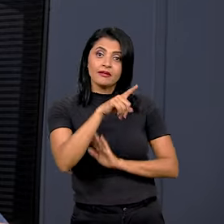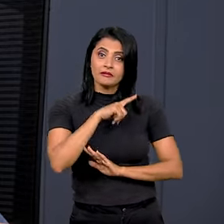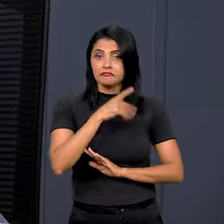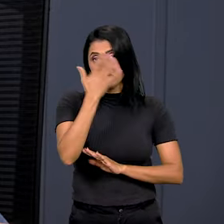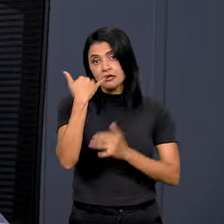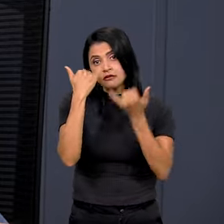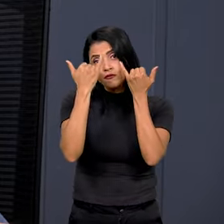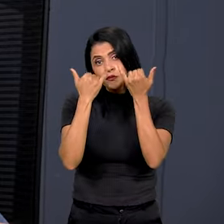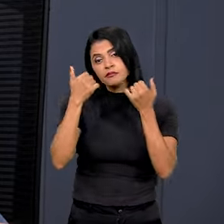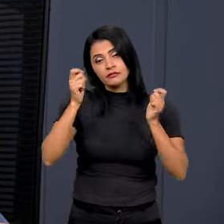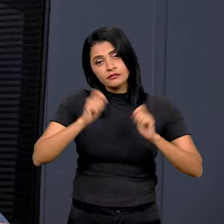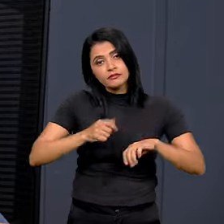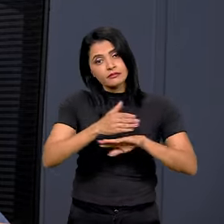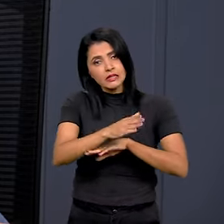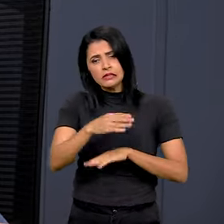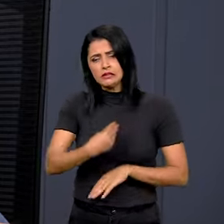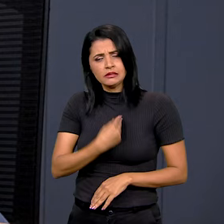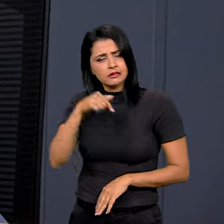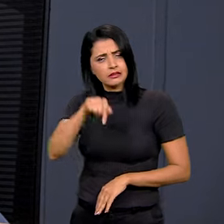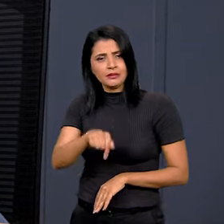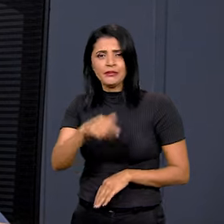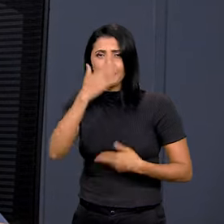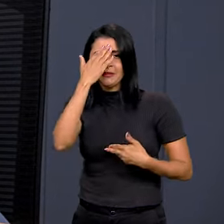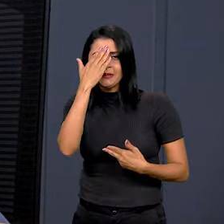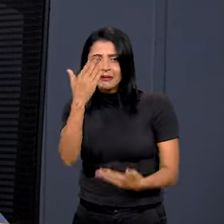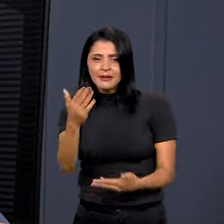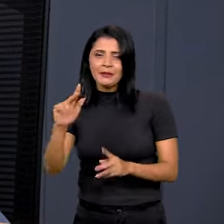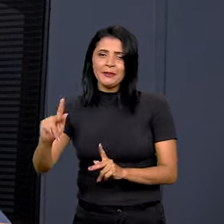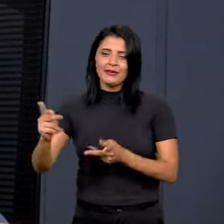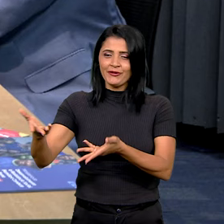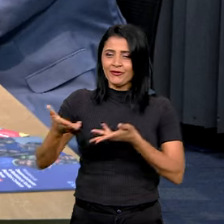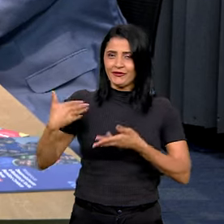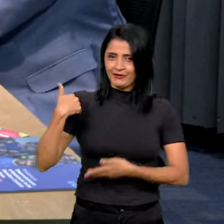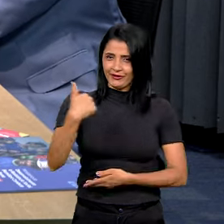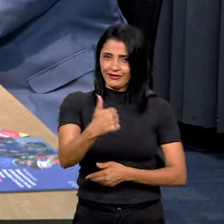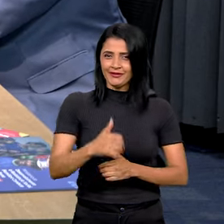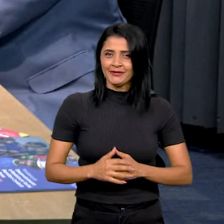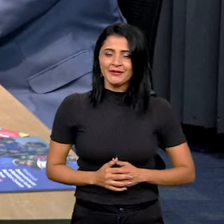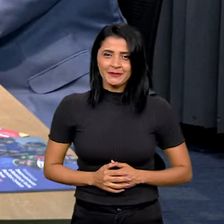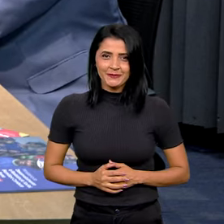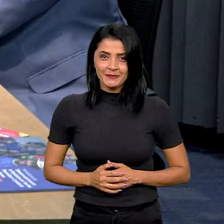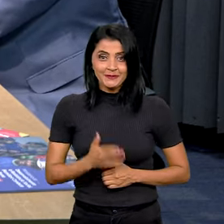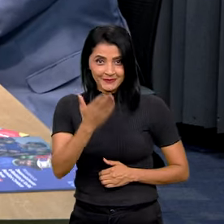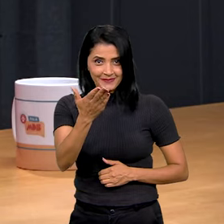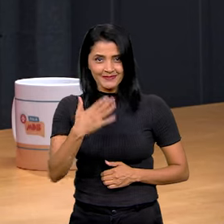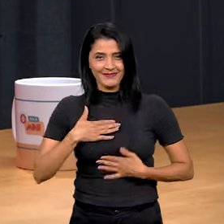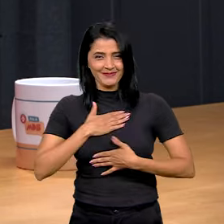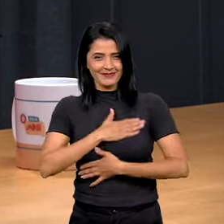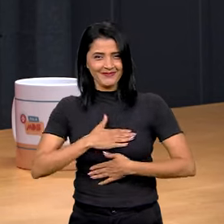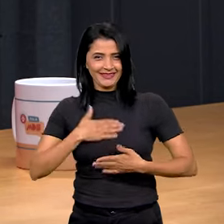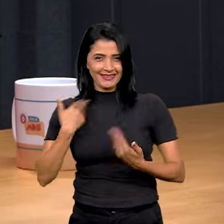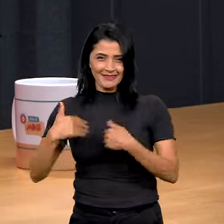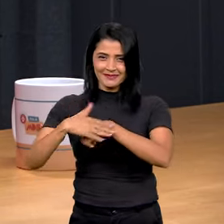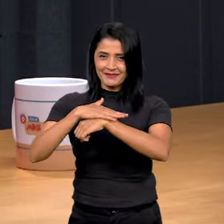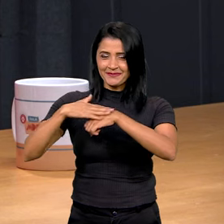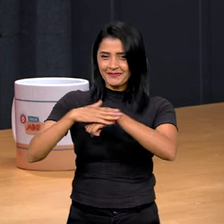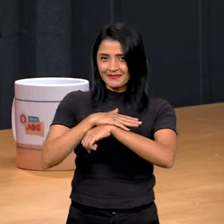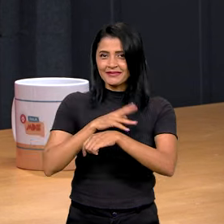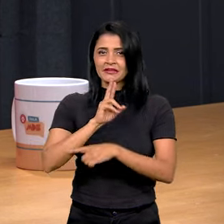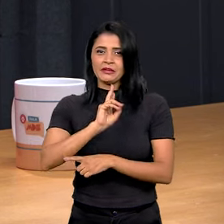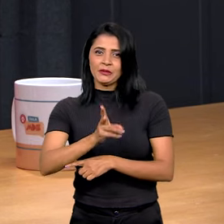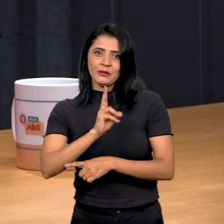página lá também quem quiser mais informações sempre estaremos aqui muito obrigado pela pelo convite aqui e vocês gostaram da